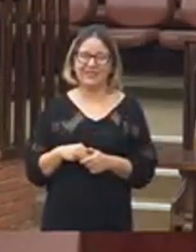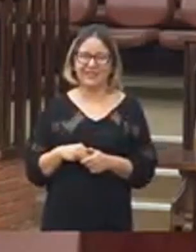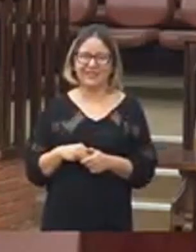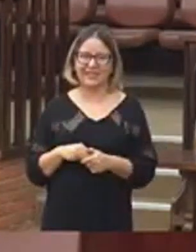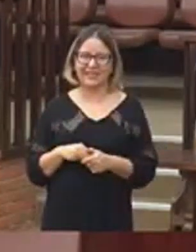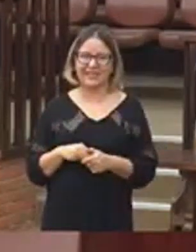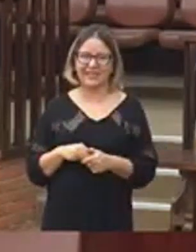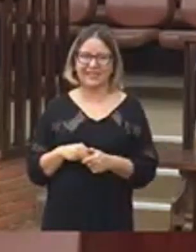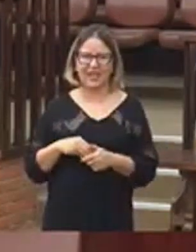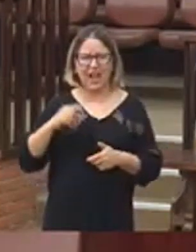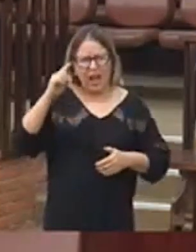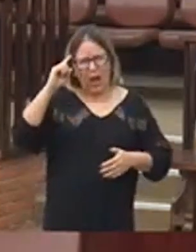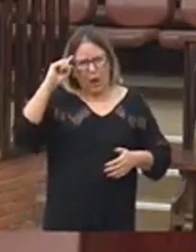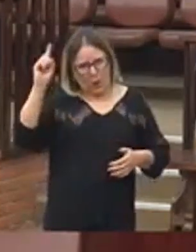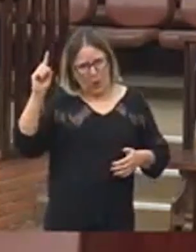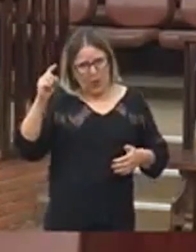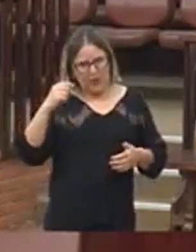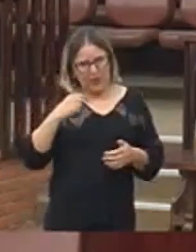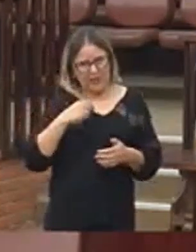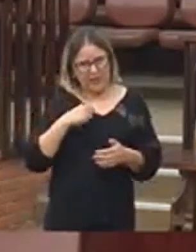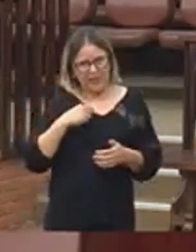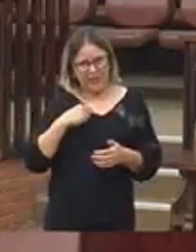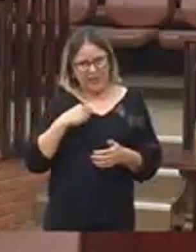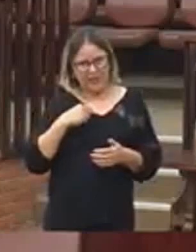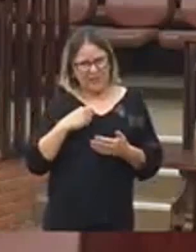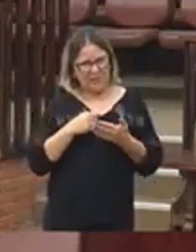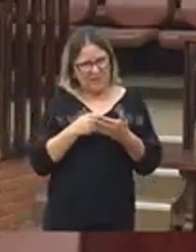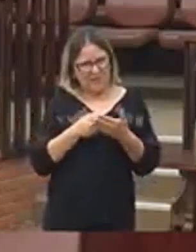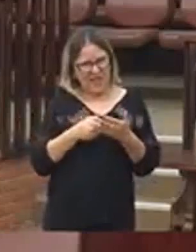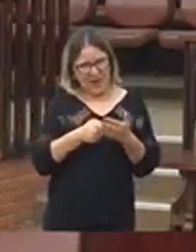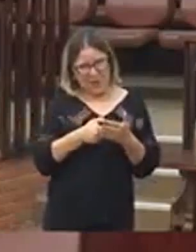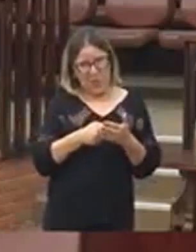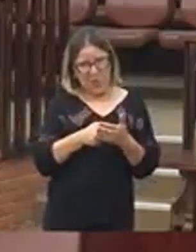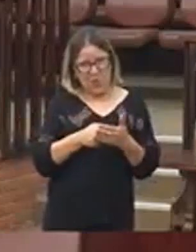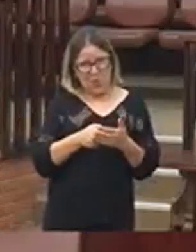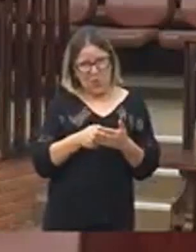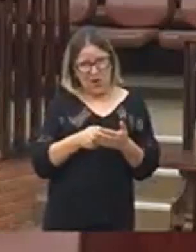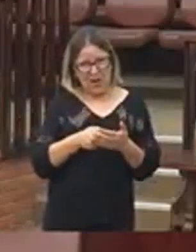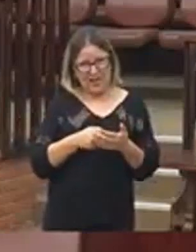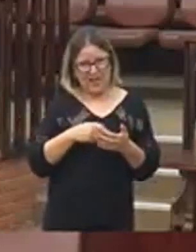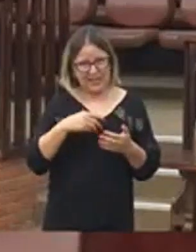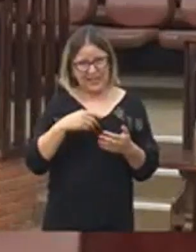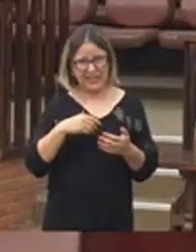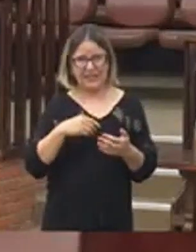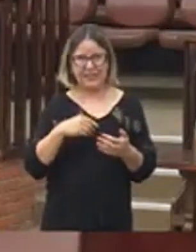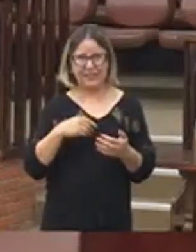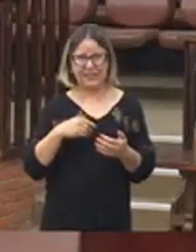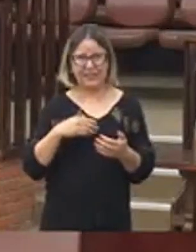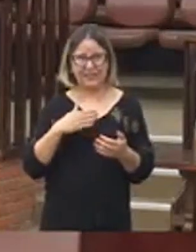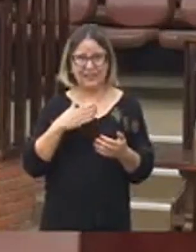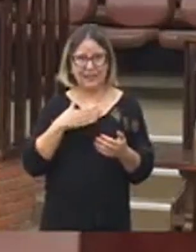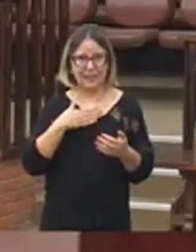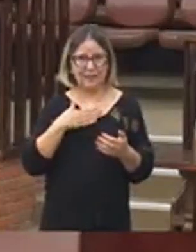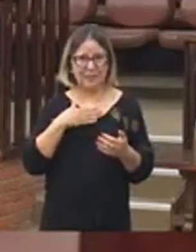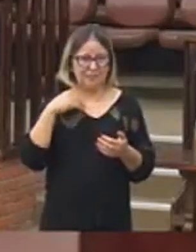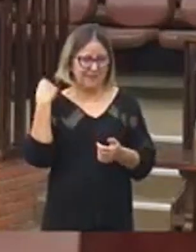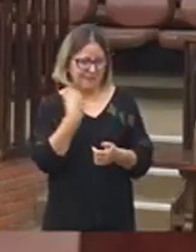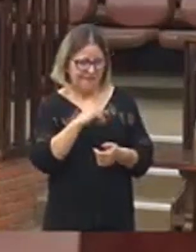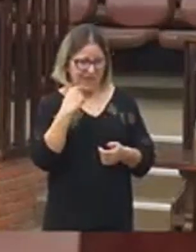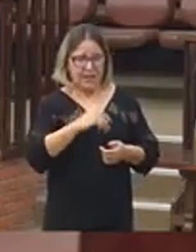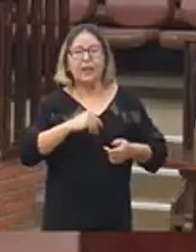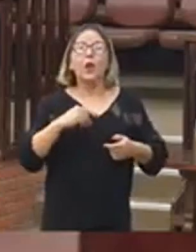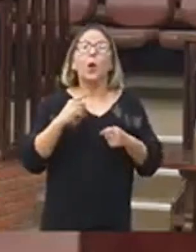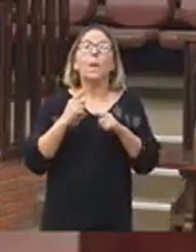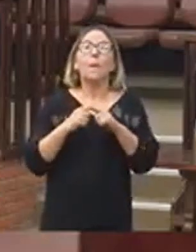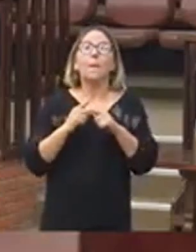Eu uma vez quase apanhei lá num congresso, porque estavam cantando aquele hino, é